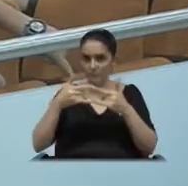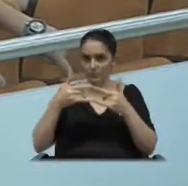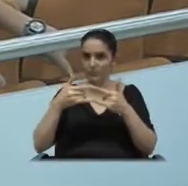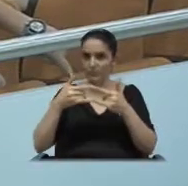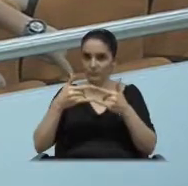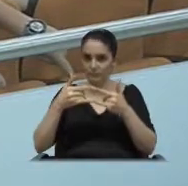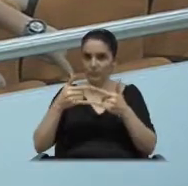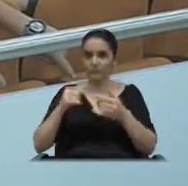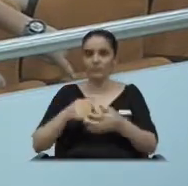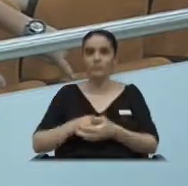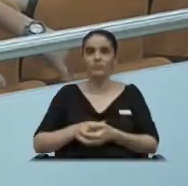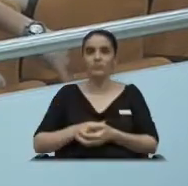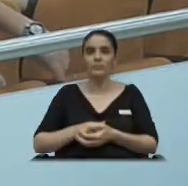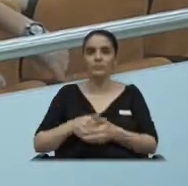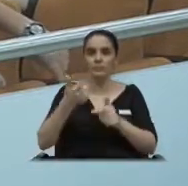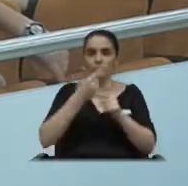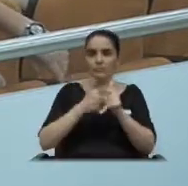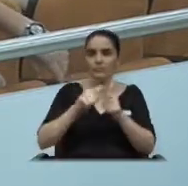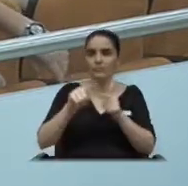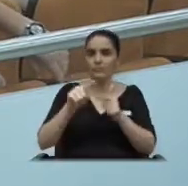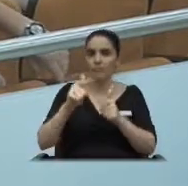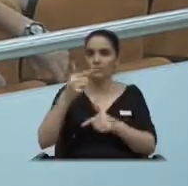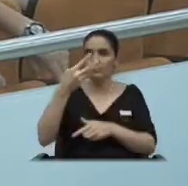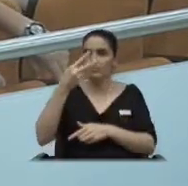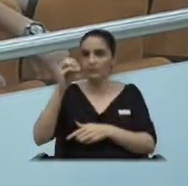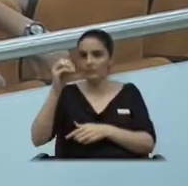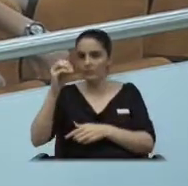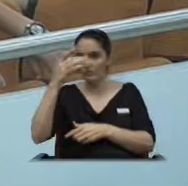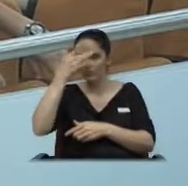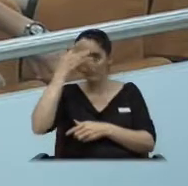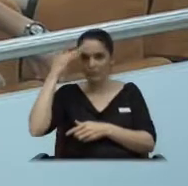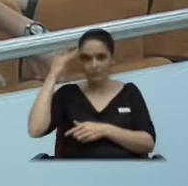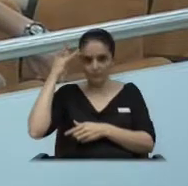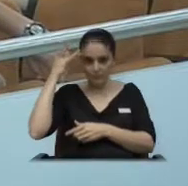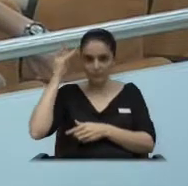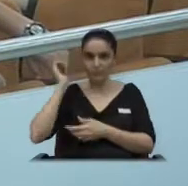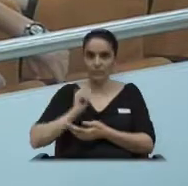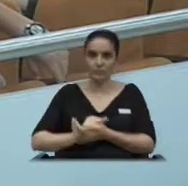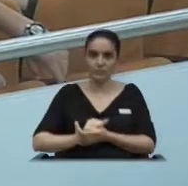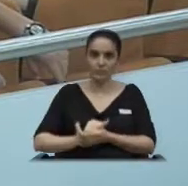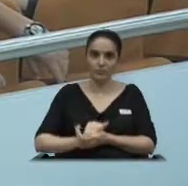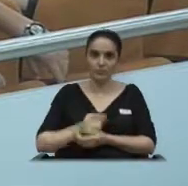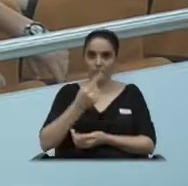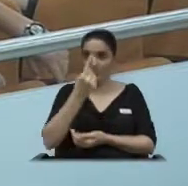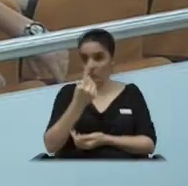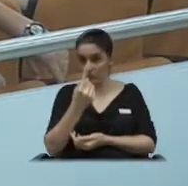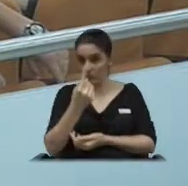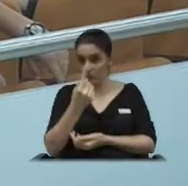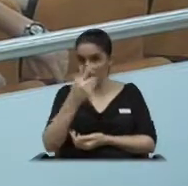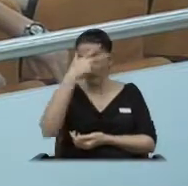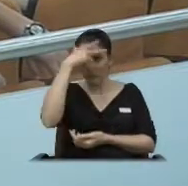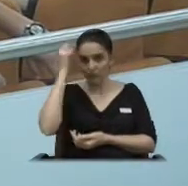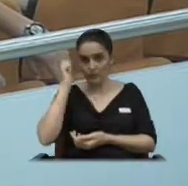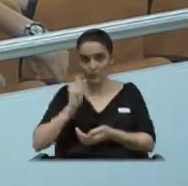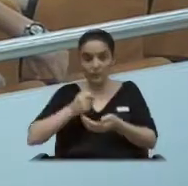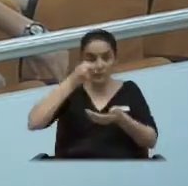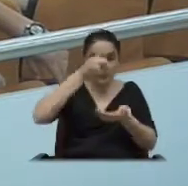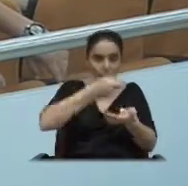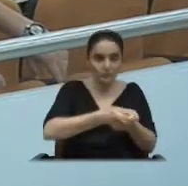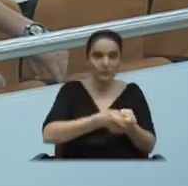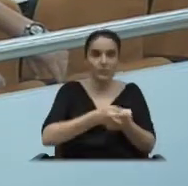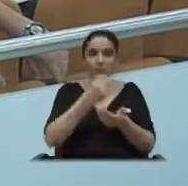gasta. Divide-se isso por 30, divide isso por número de usuários. Vamos lá, deu 1, a prefeitura então está dando 2. Se